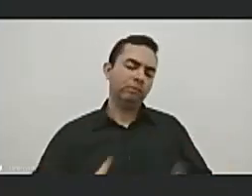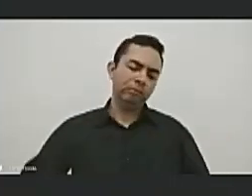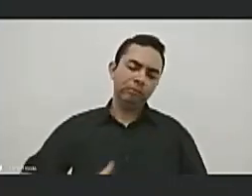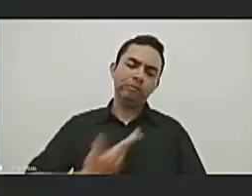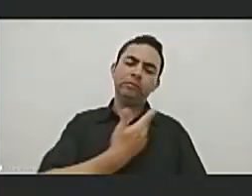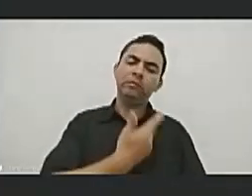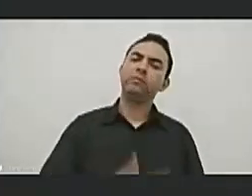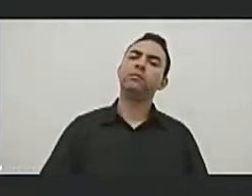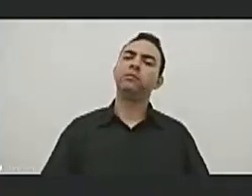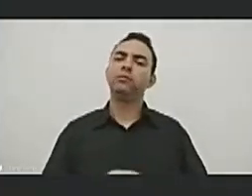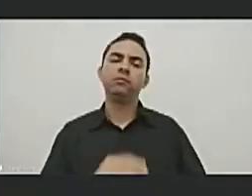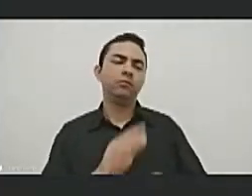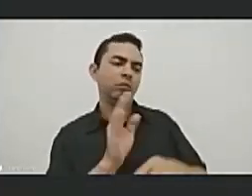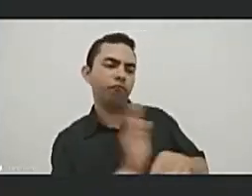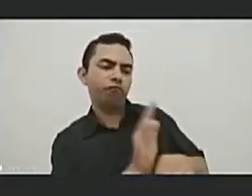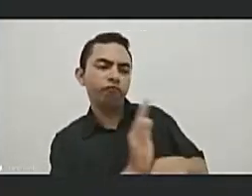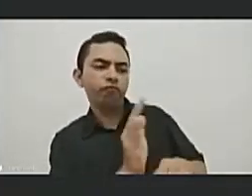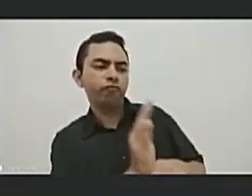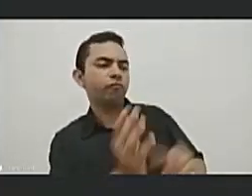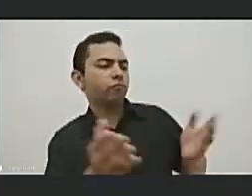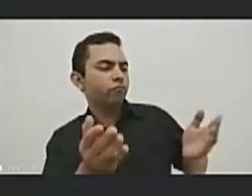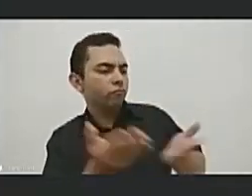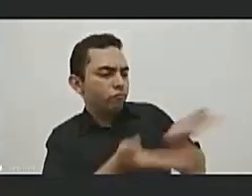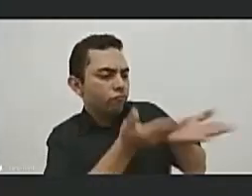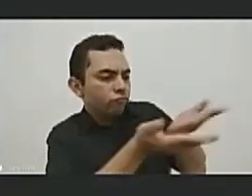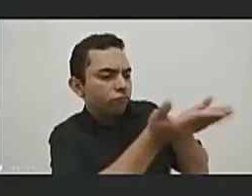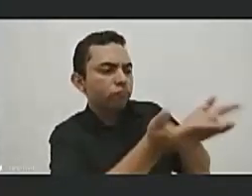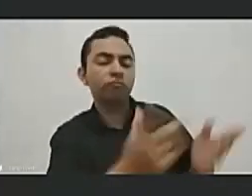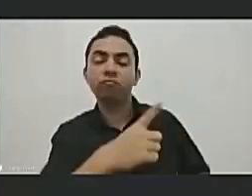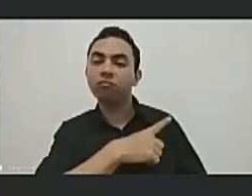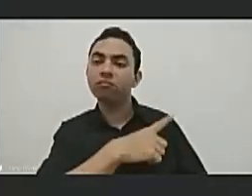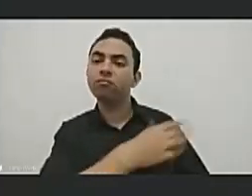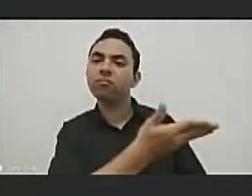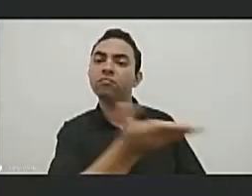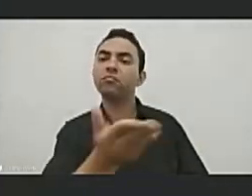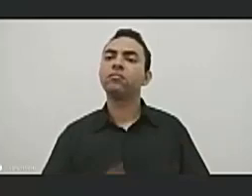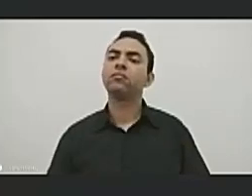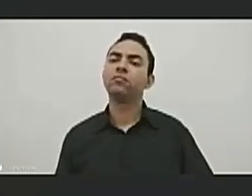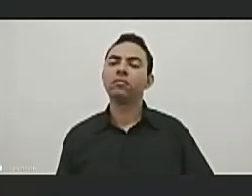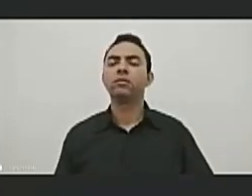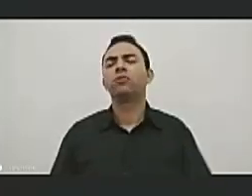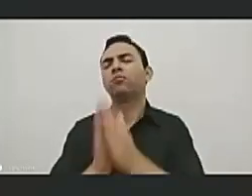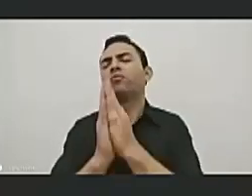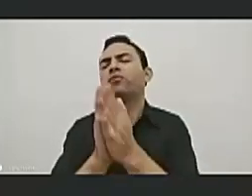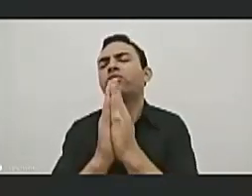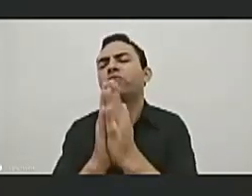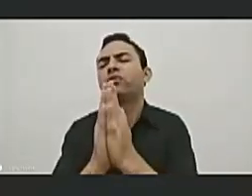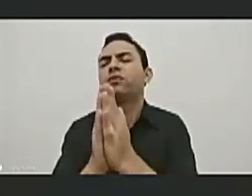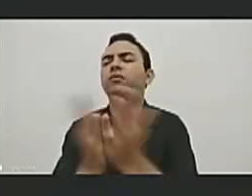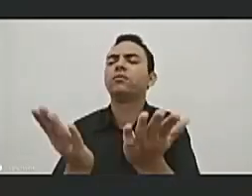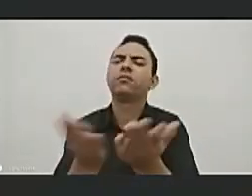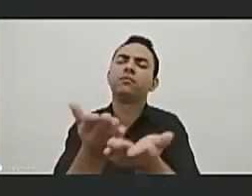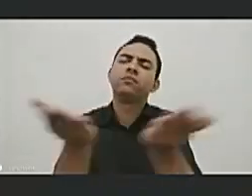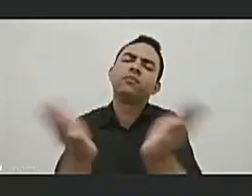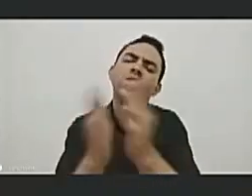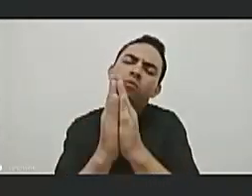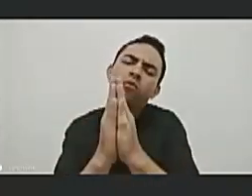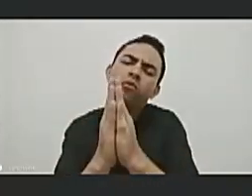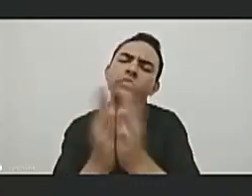gente também tem que apoiá-las nesse momento então eu peço encarecidamente que você